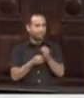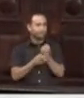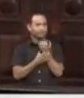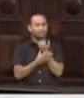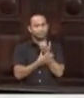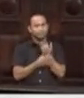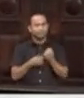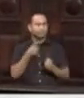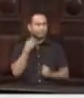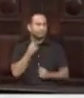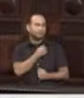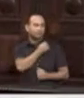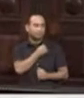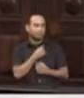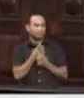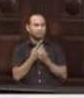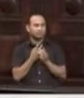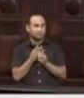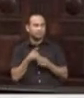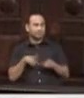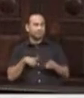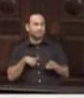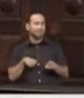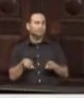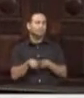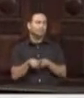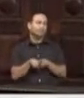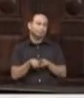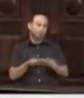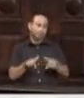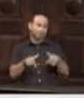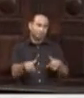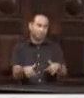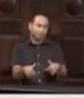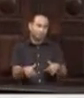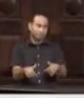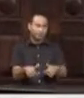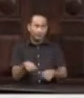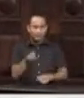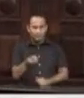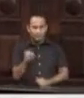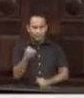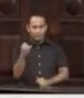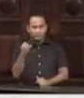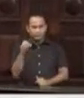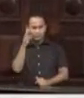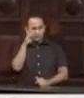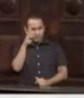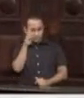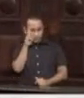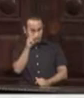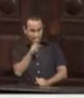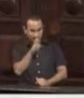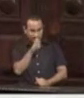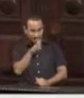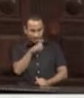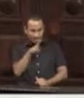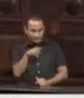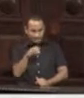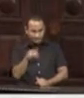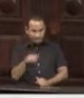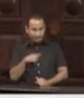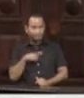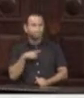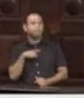eram favorecidas por esses esquemas. Vale lembrar que o governador Luiz Fernando Pezão está cassado